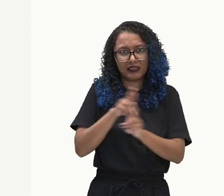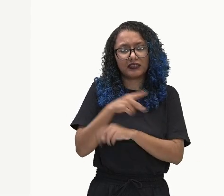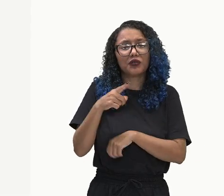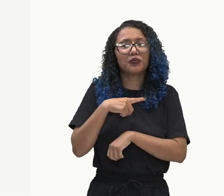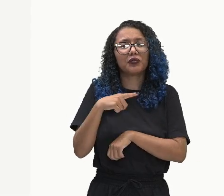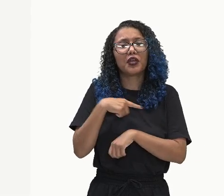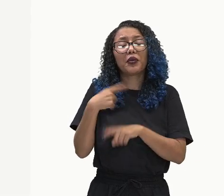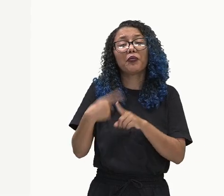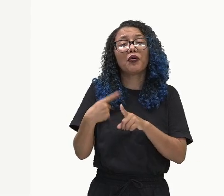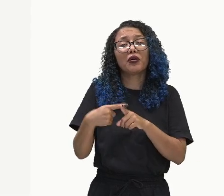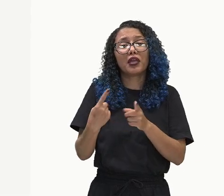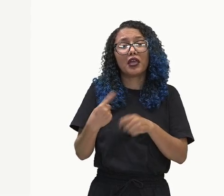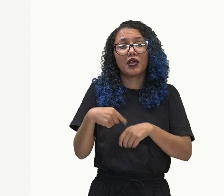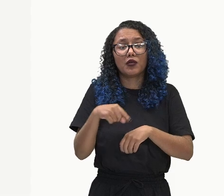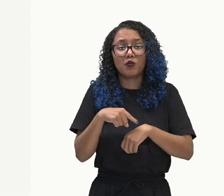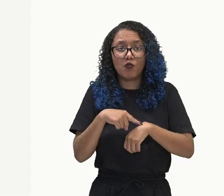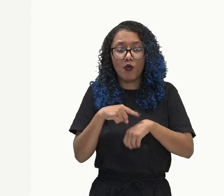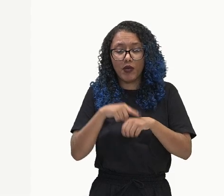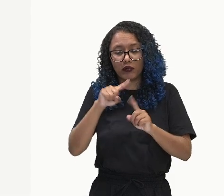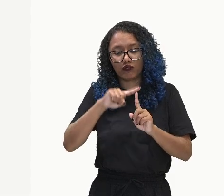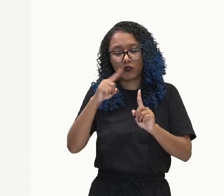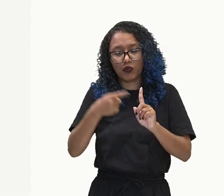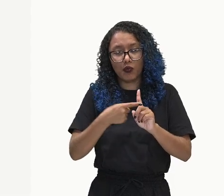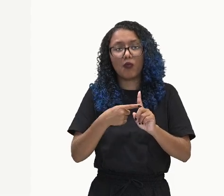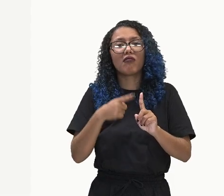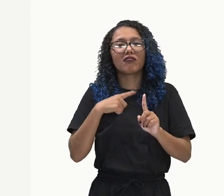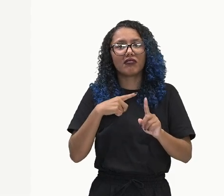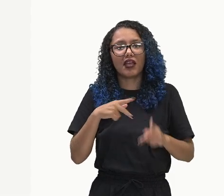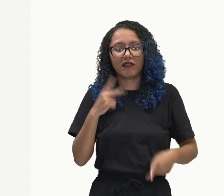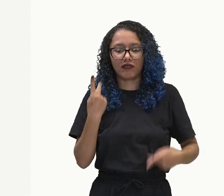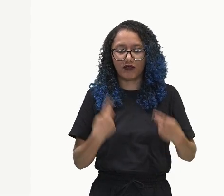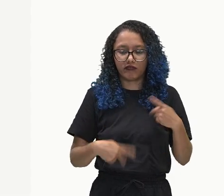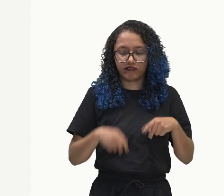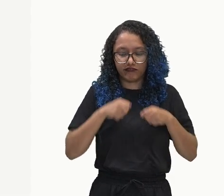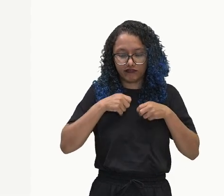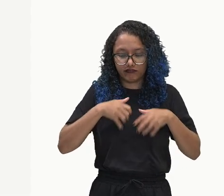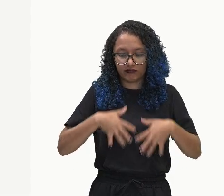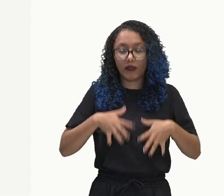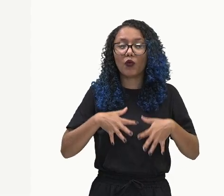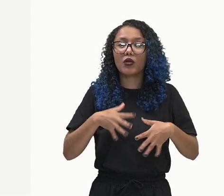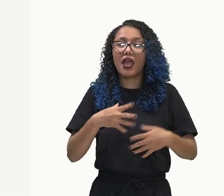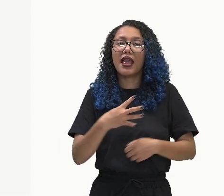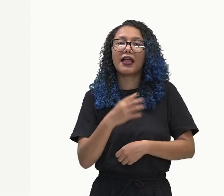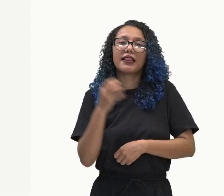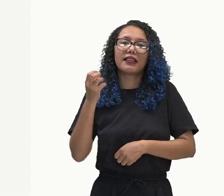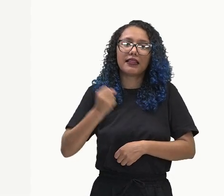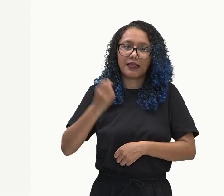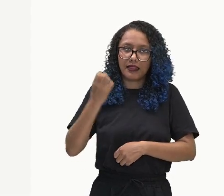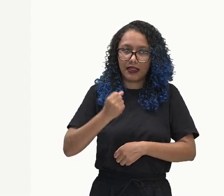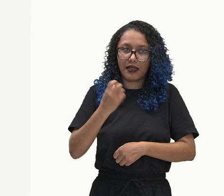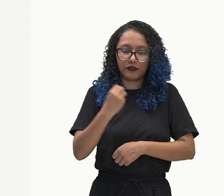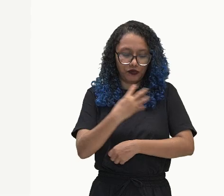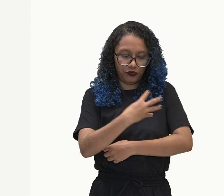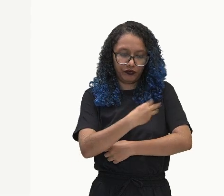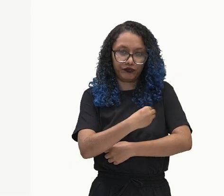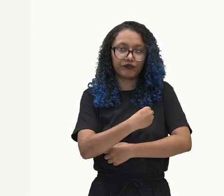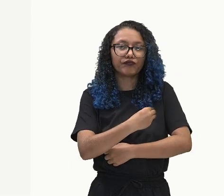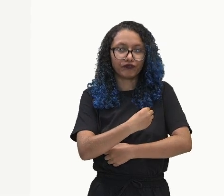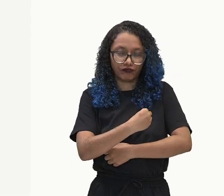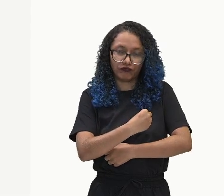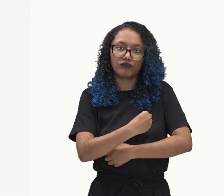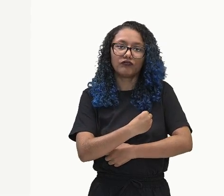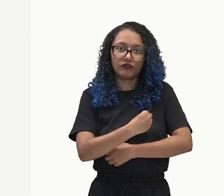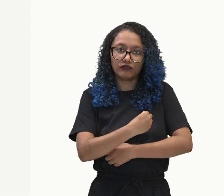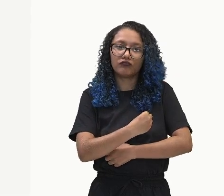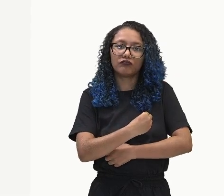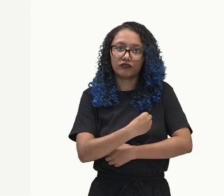vai haver a liberação de hormônios para a produção de leite. Então, as mamas elas vão ser